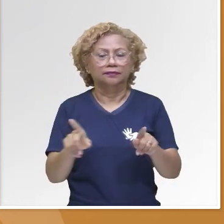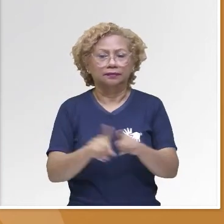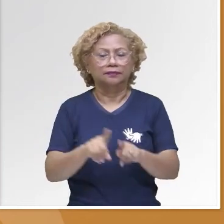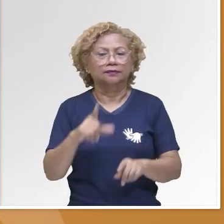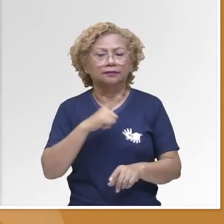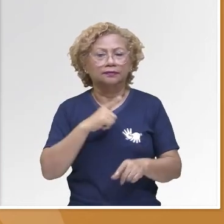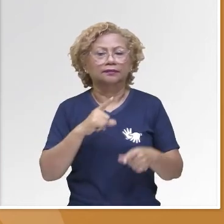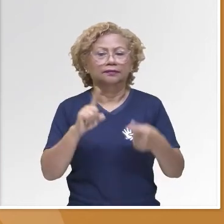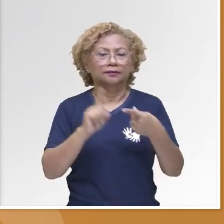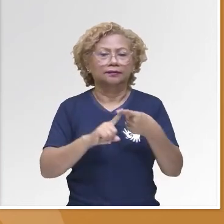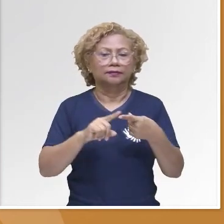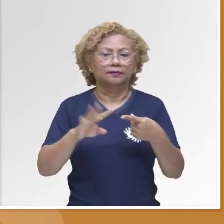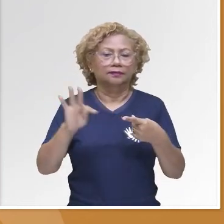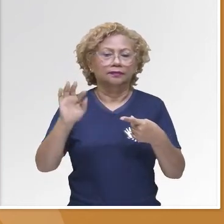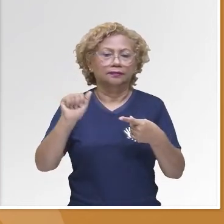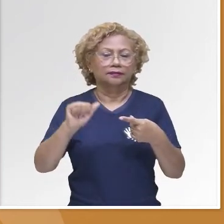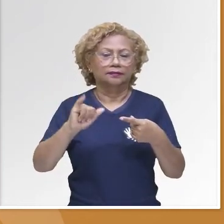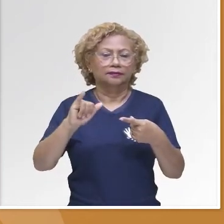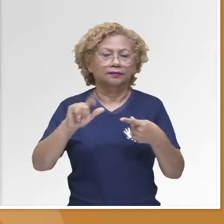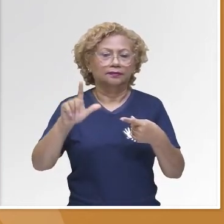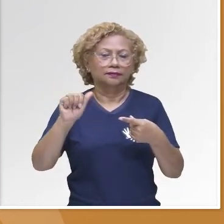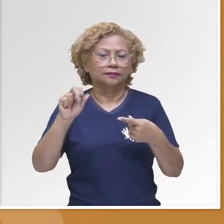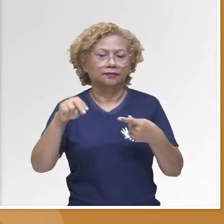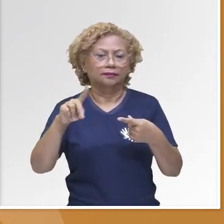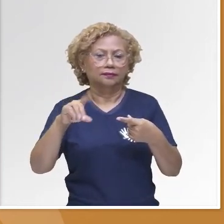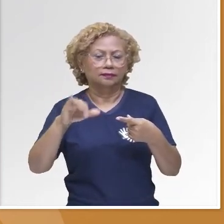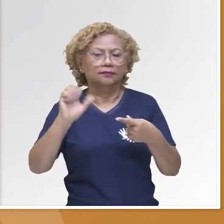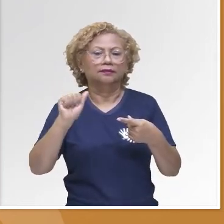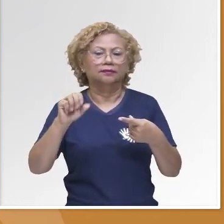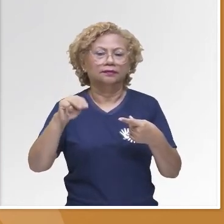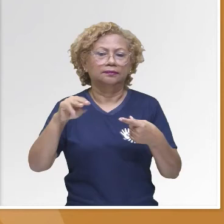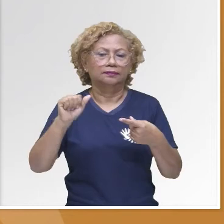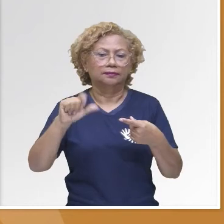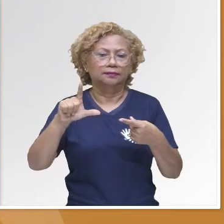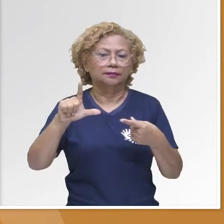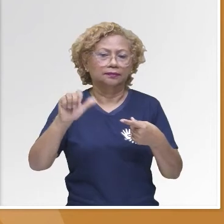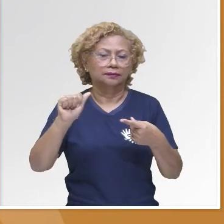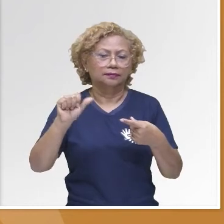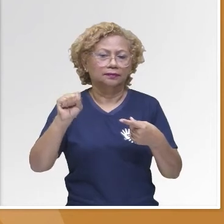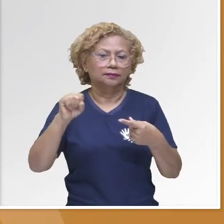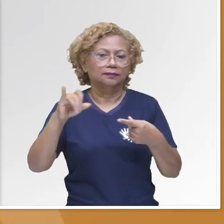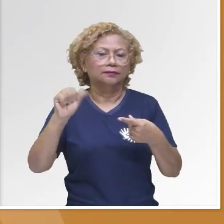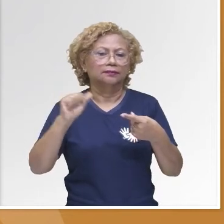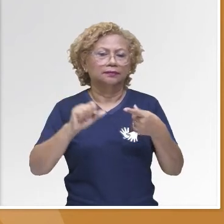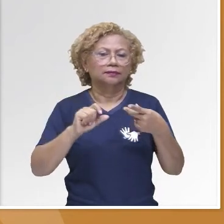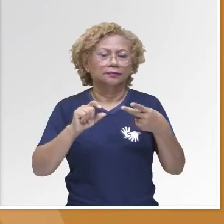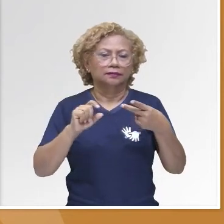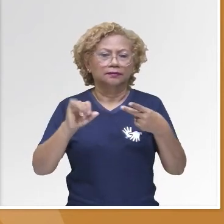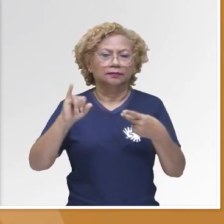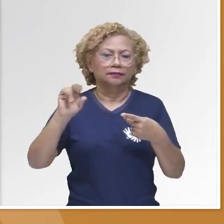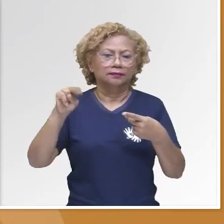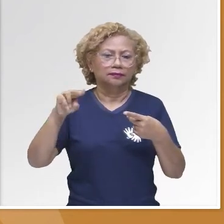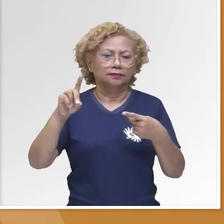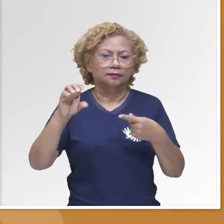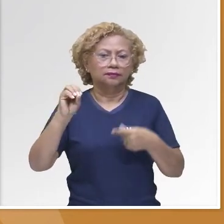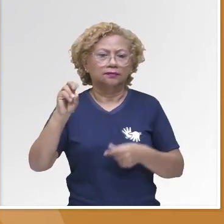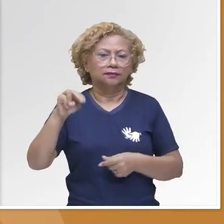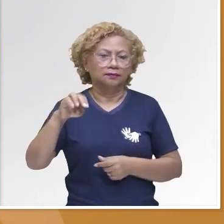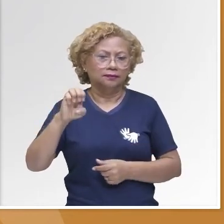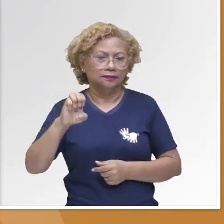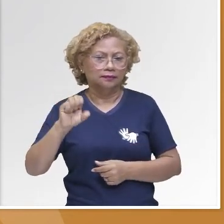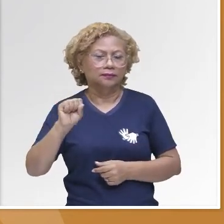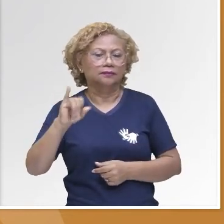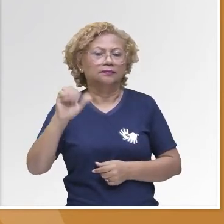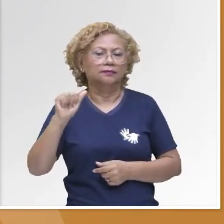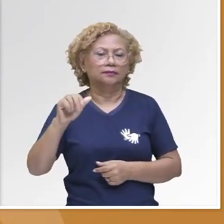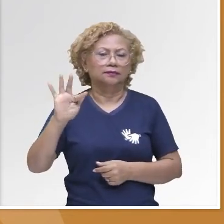a Malásia, a Indonésia, as Filipinas e o Vietnã, tá? A mão de